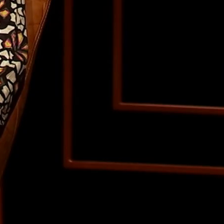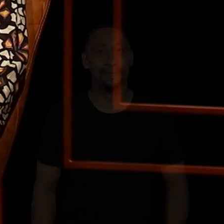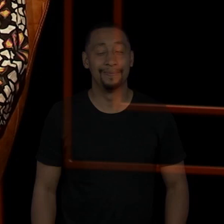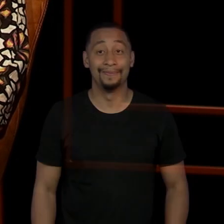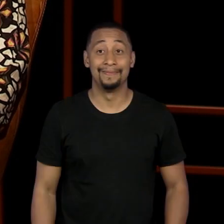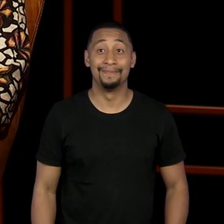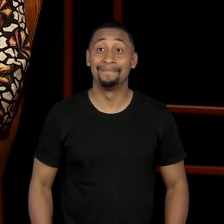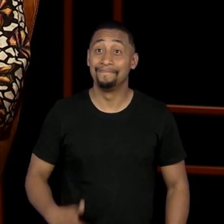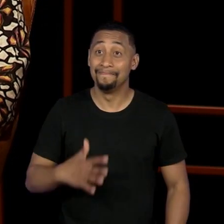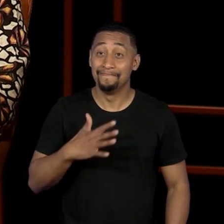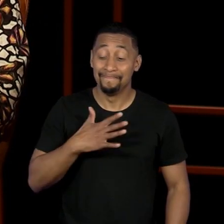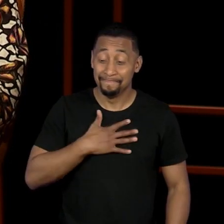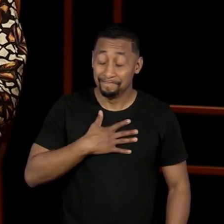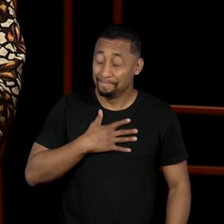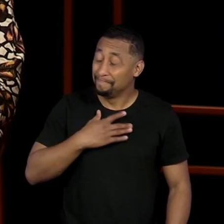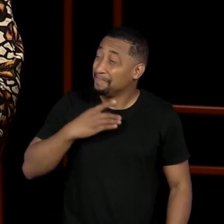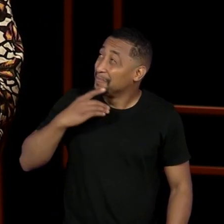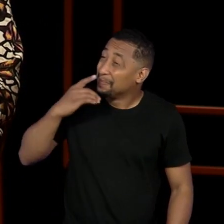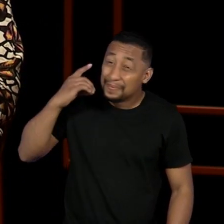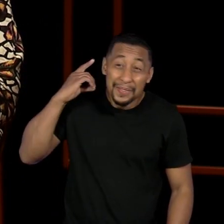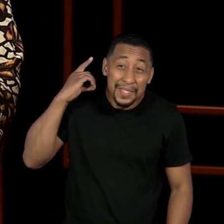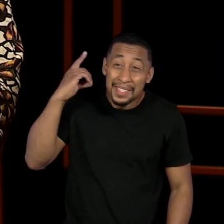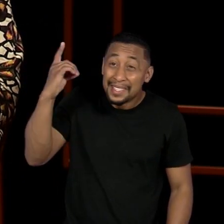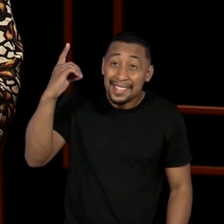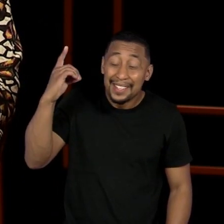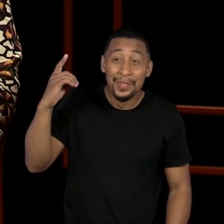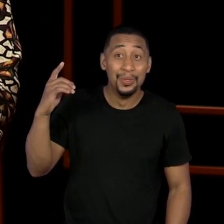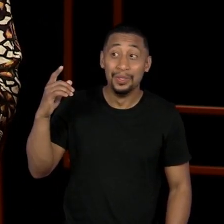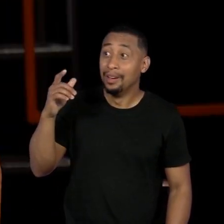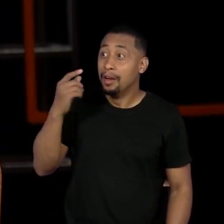Meu Deus do céu, parece que foi outra encarnação.